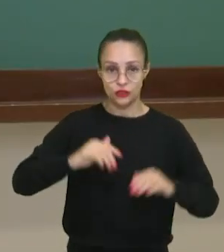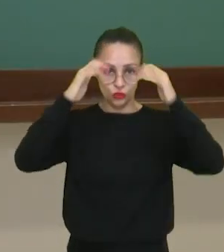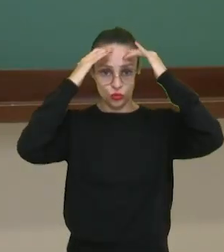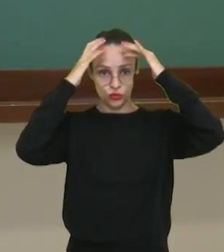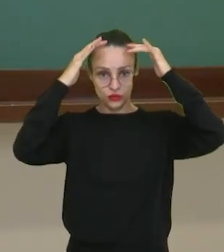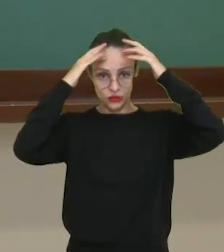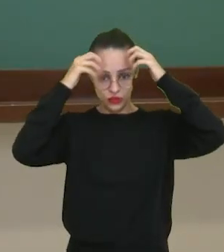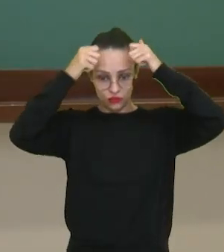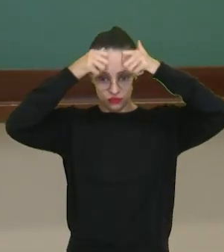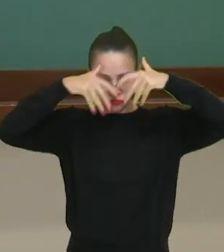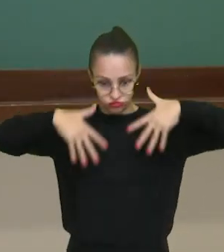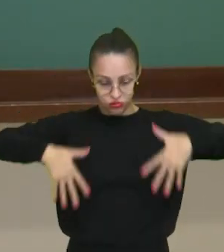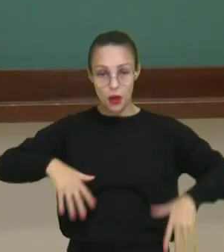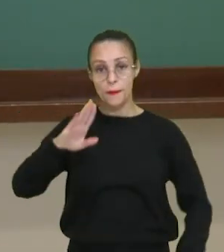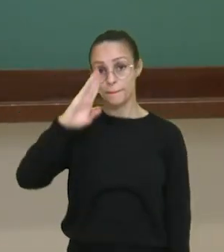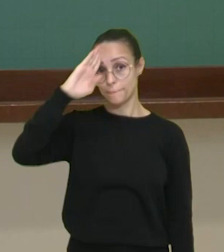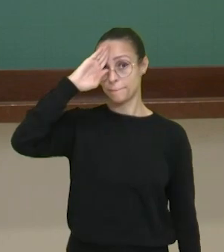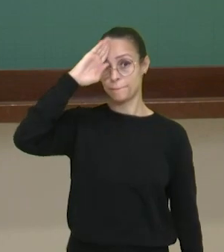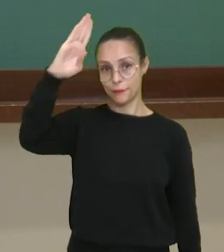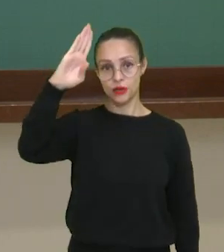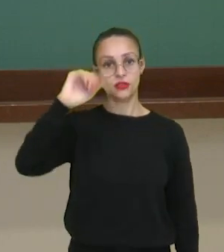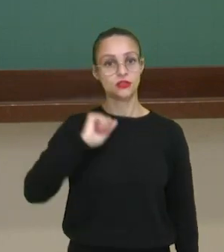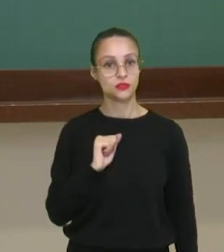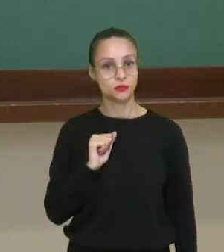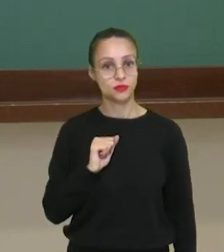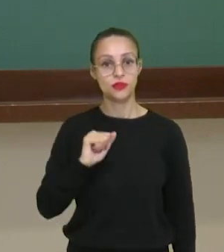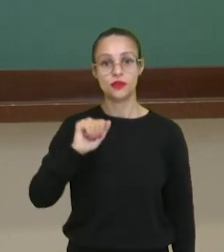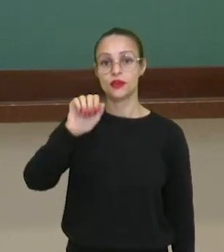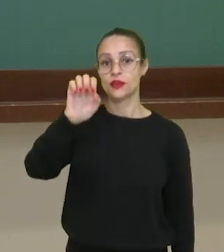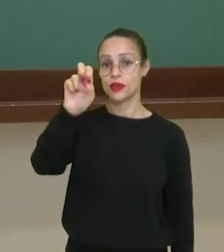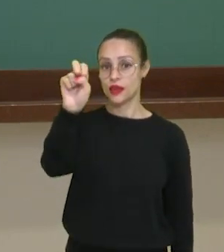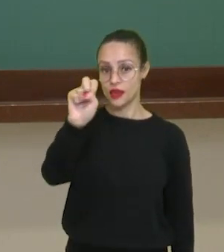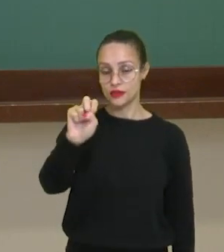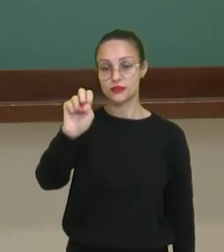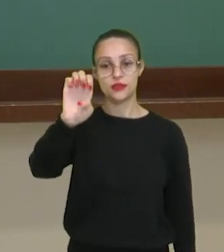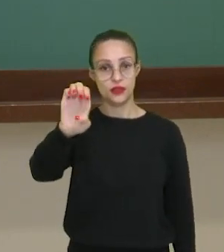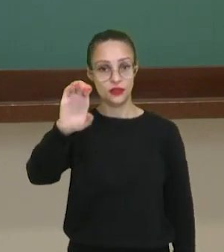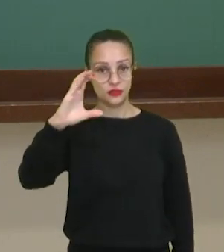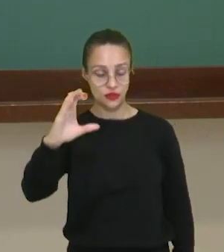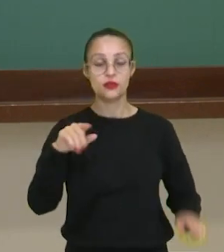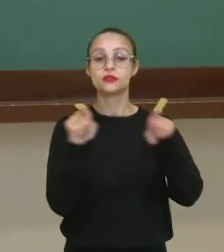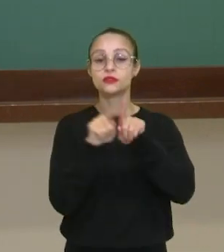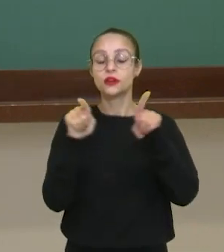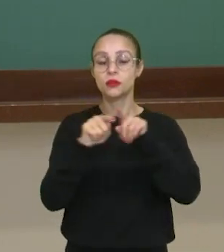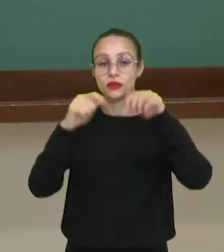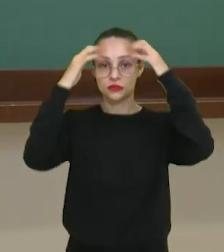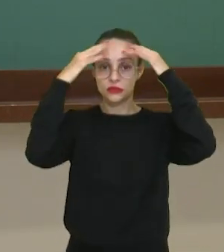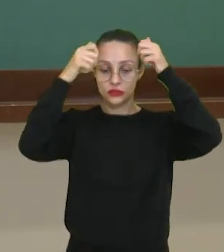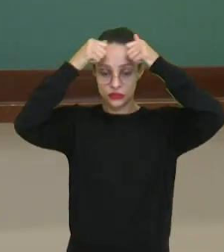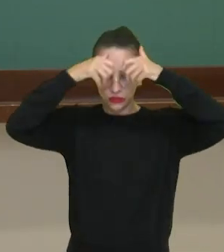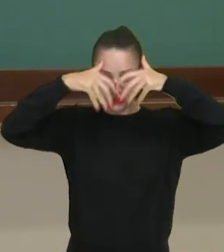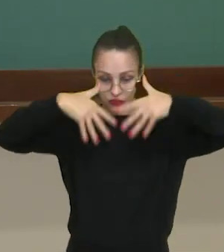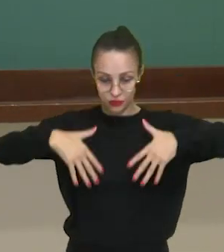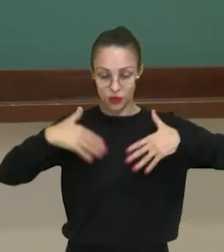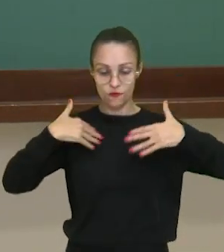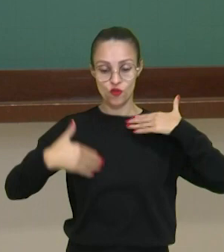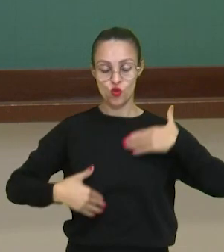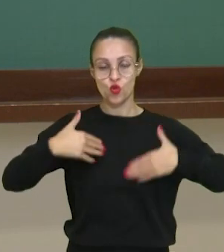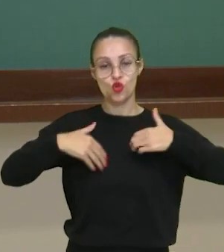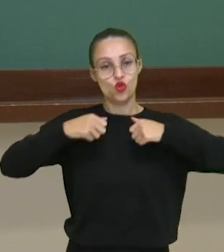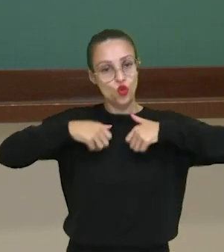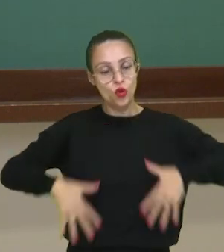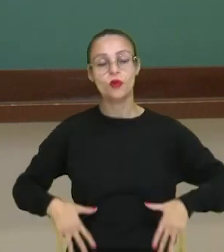nervoso central, também chamado de SNC, e o sistema nervoso periférico,